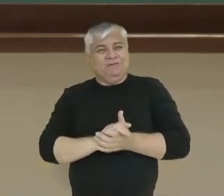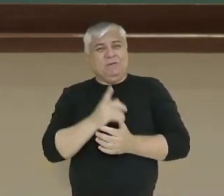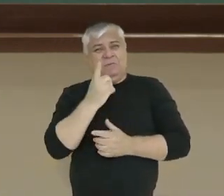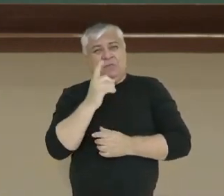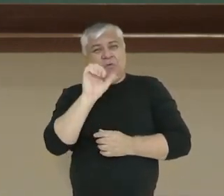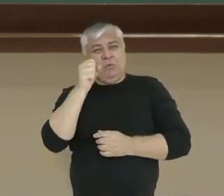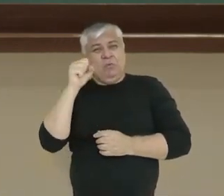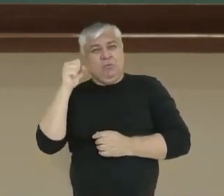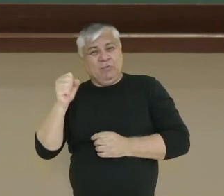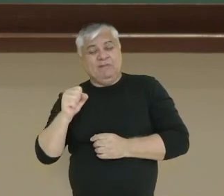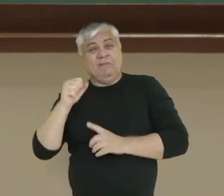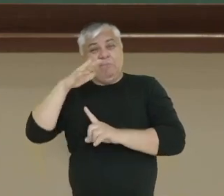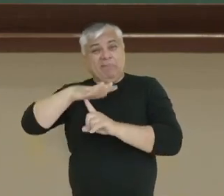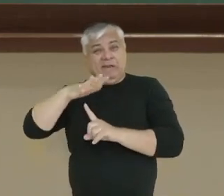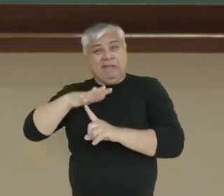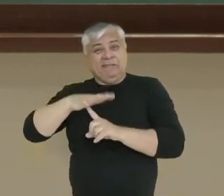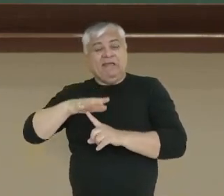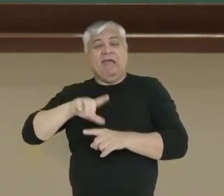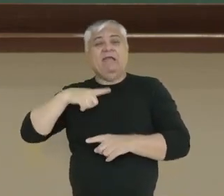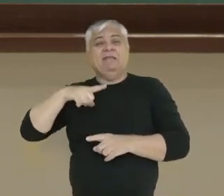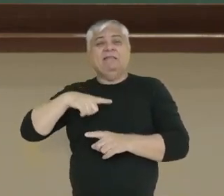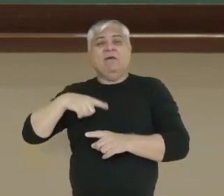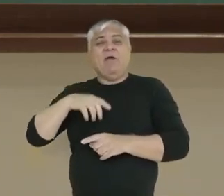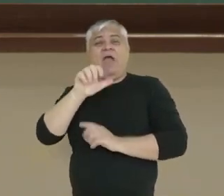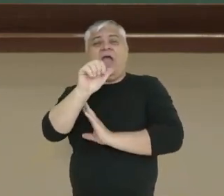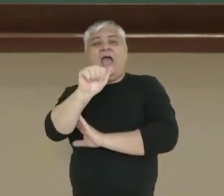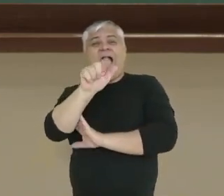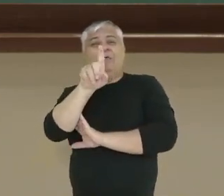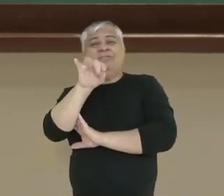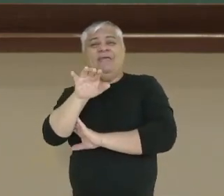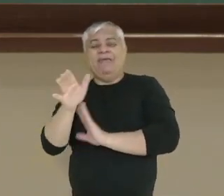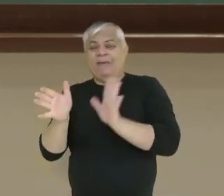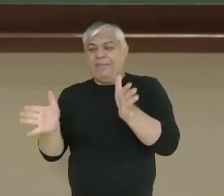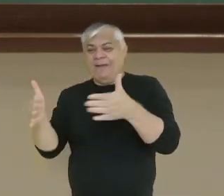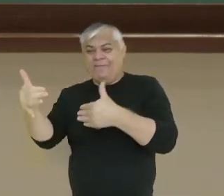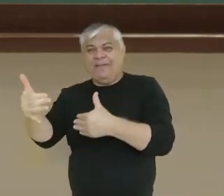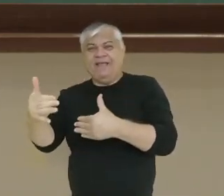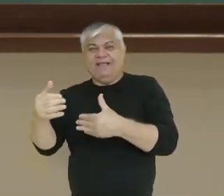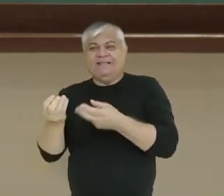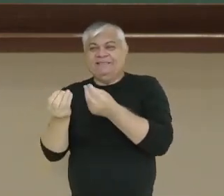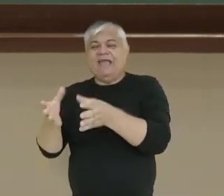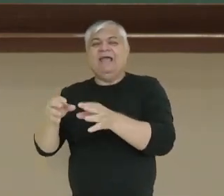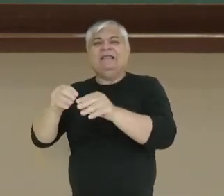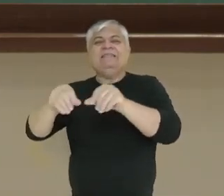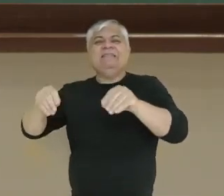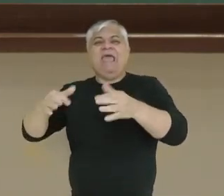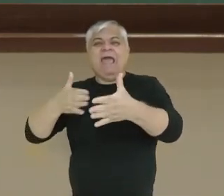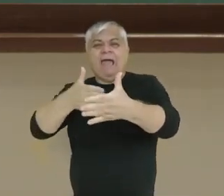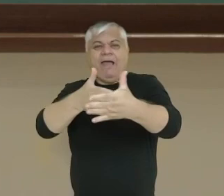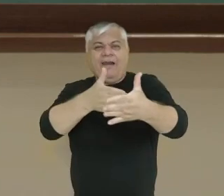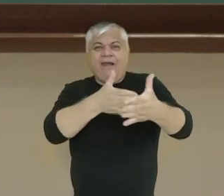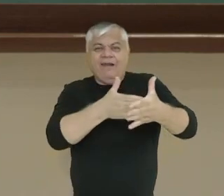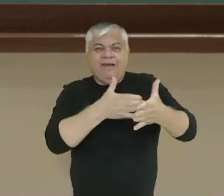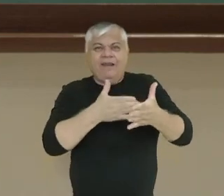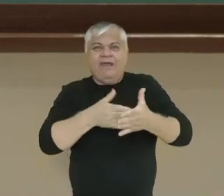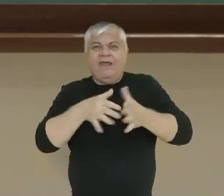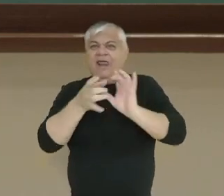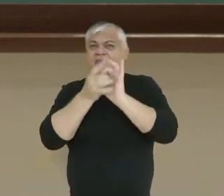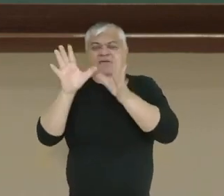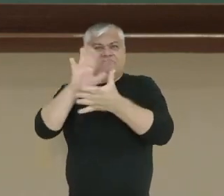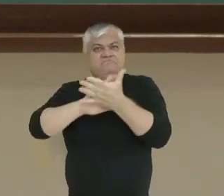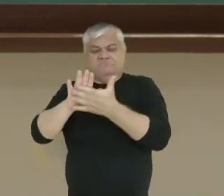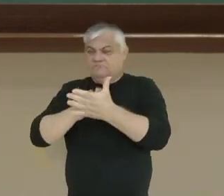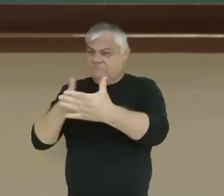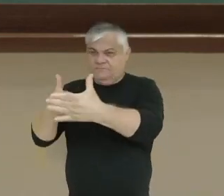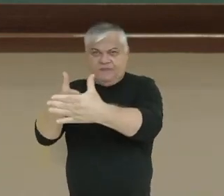do Paraná, questões de aldeamento de suas terras, onde existia uma certa coação a essas populações,